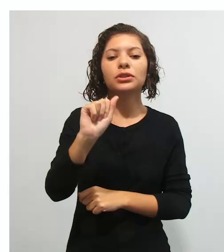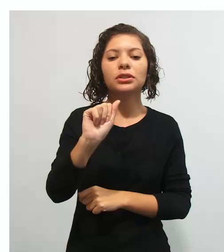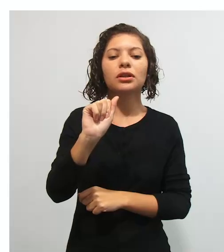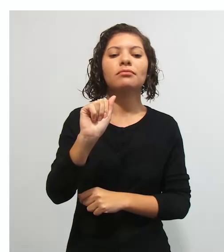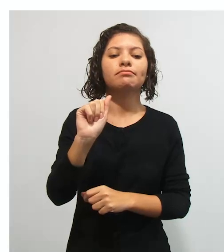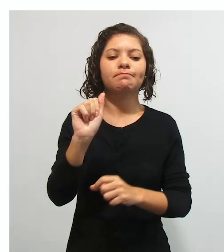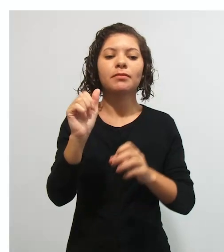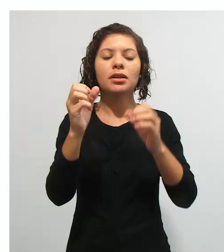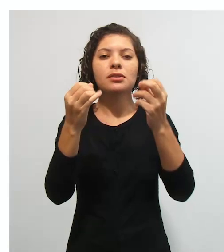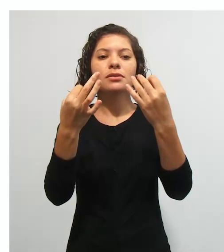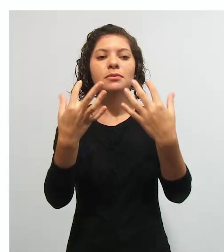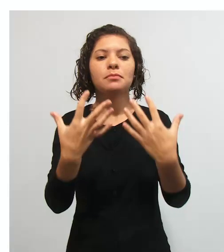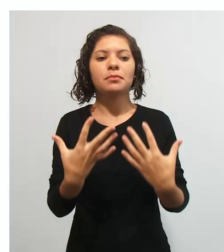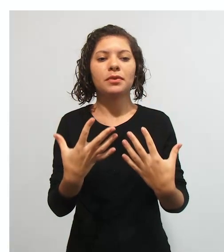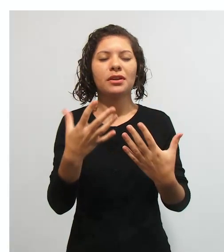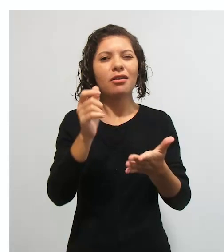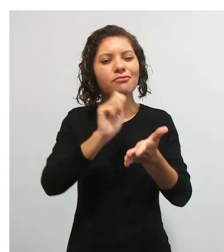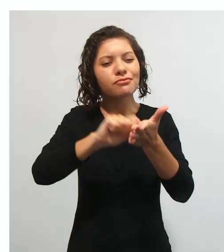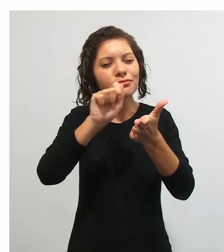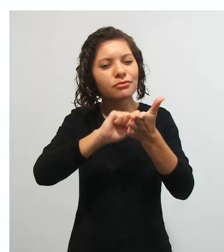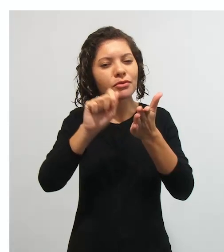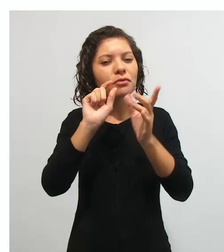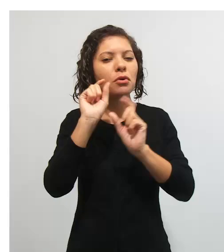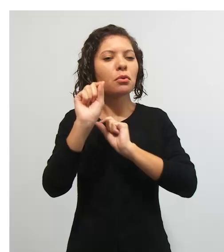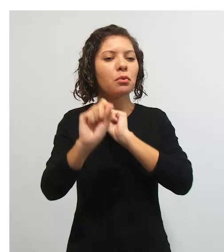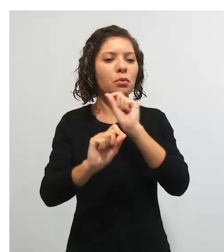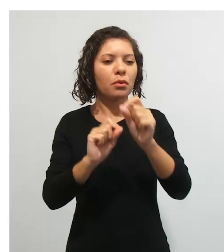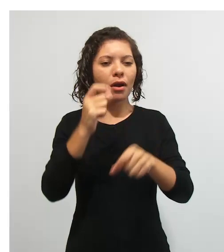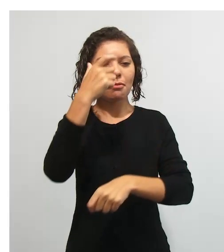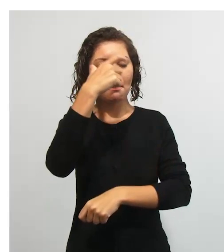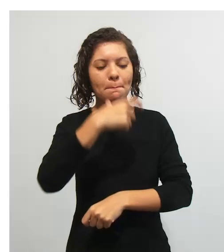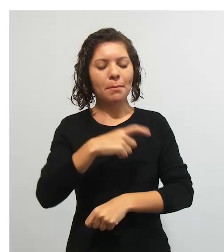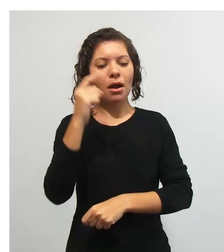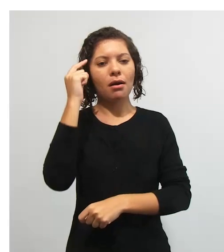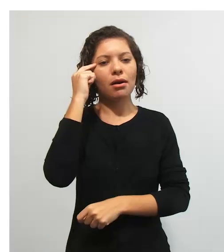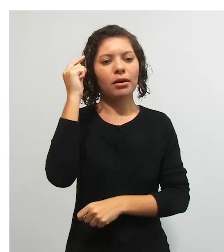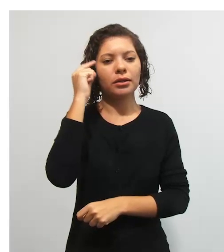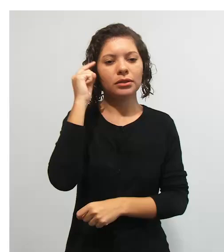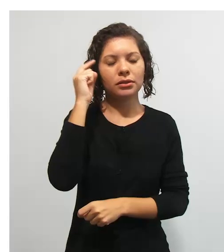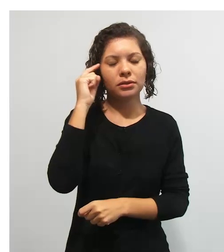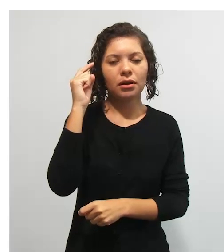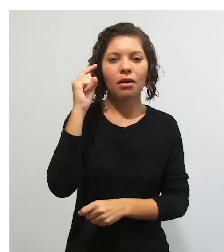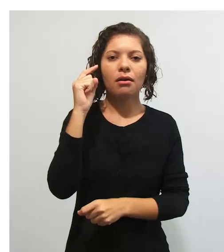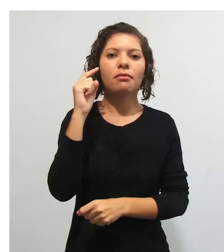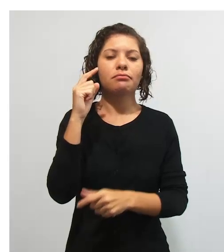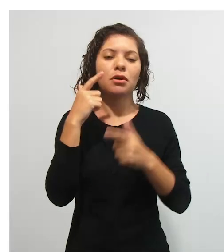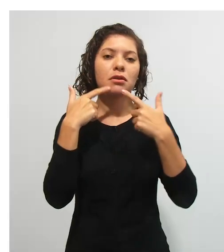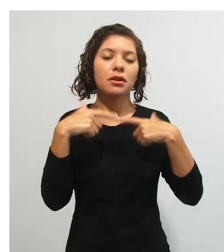de escrever é entendido como o ato de o sujeito pensar com signos verbais da linguagem